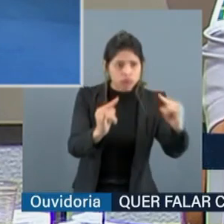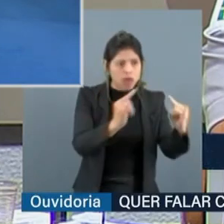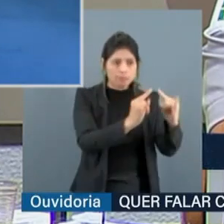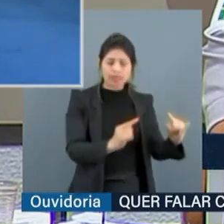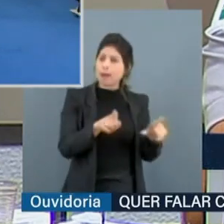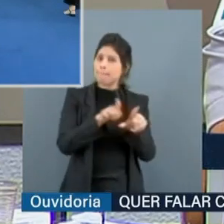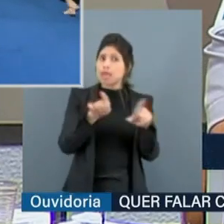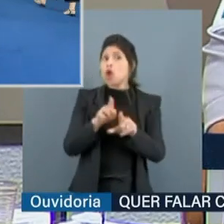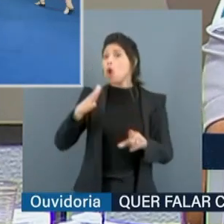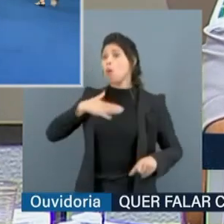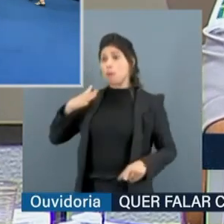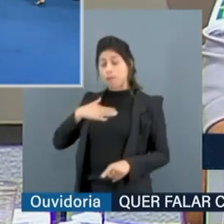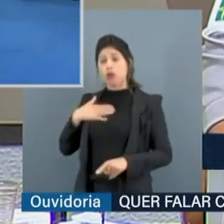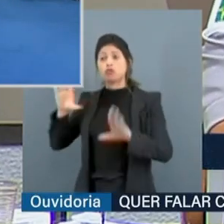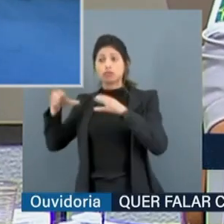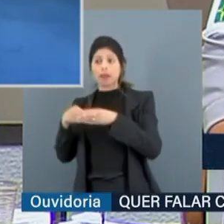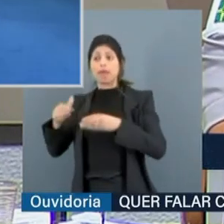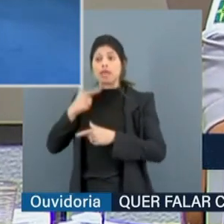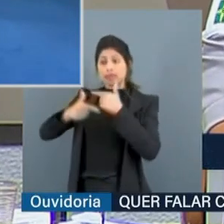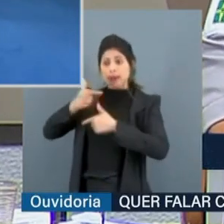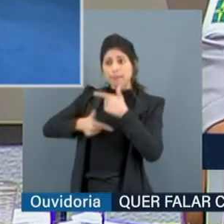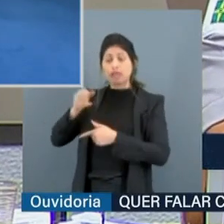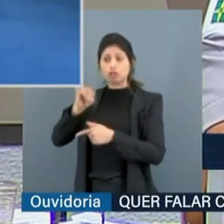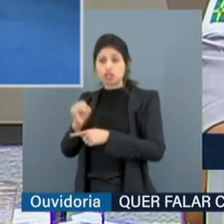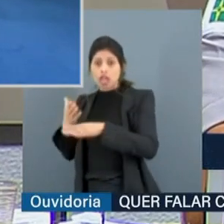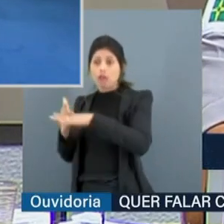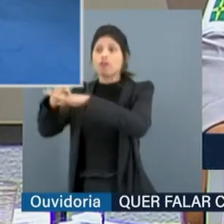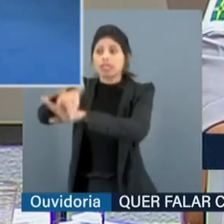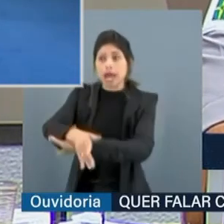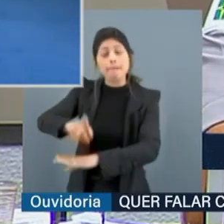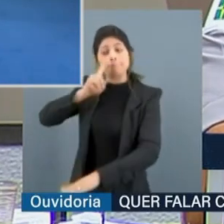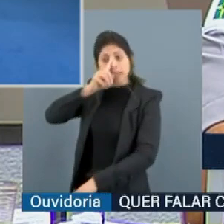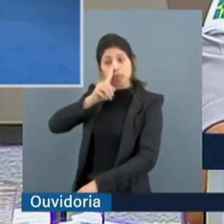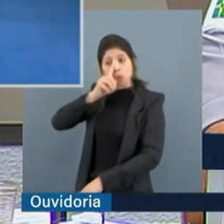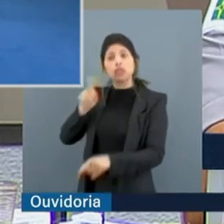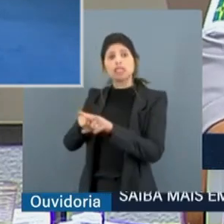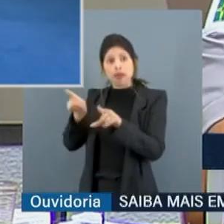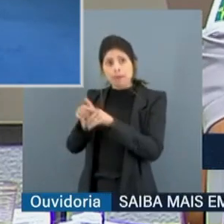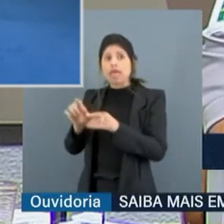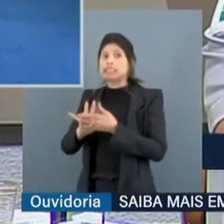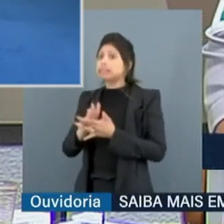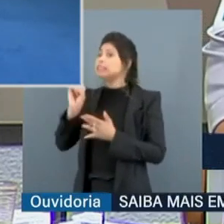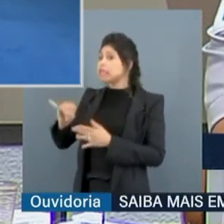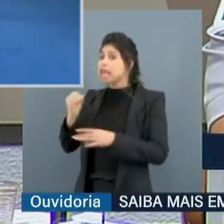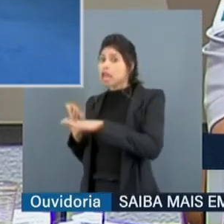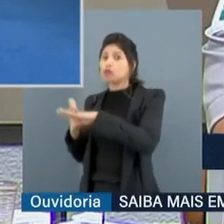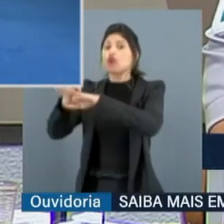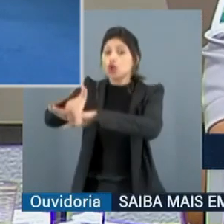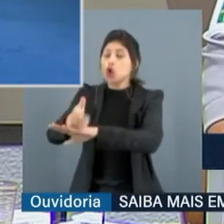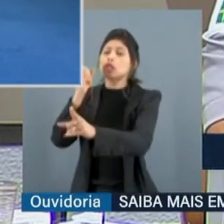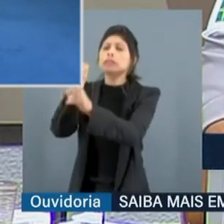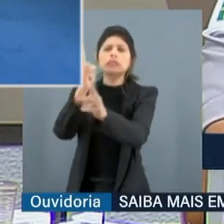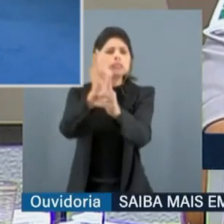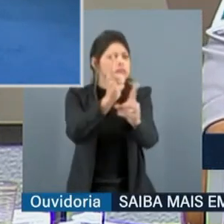essa função lá no exército na região onde aquele acampamento acontecia após as o resultado